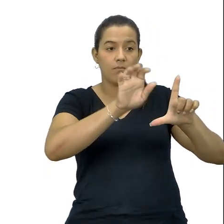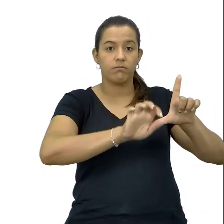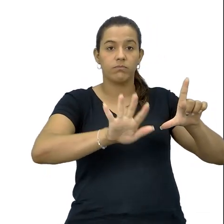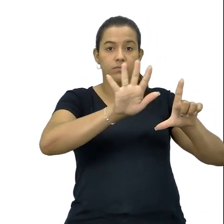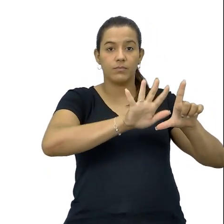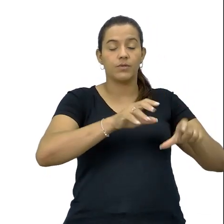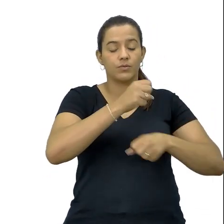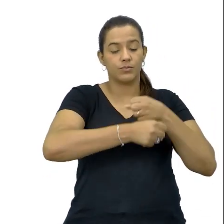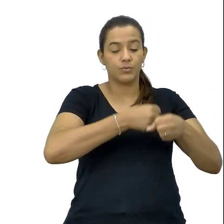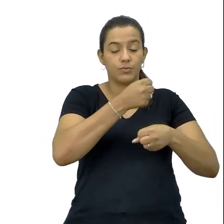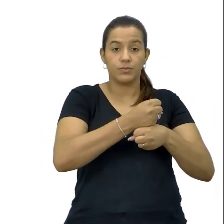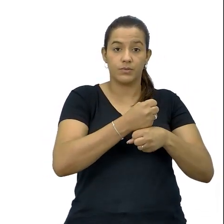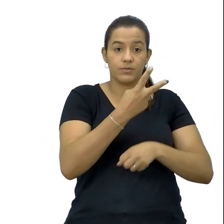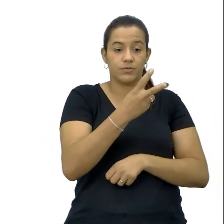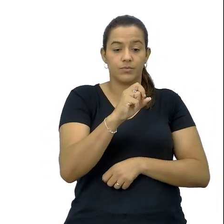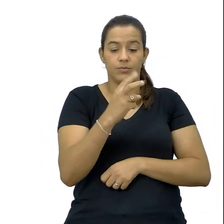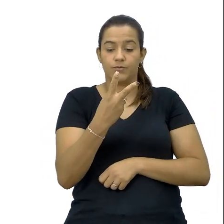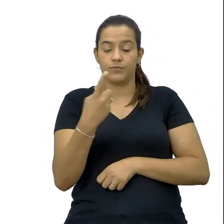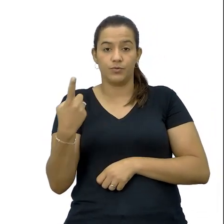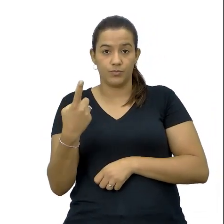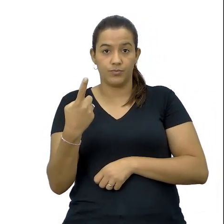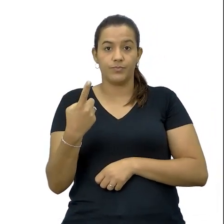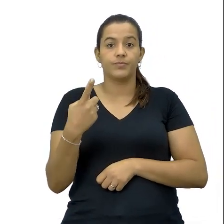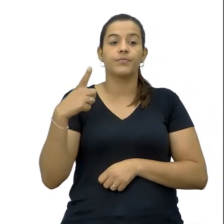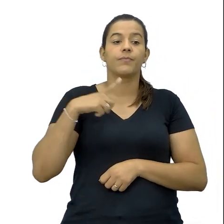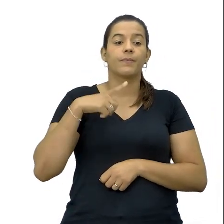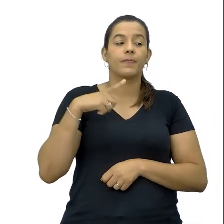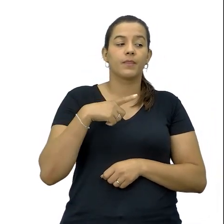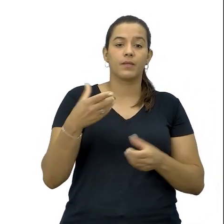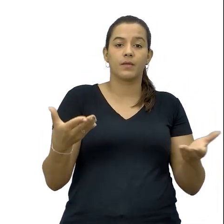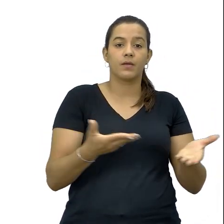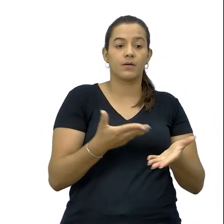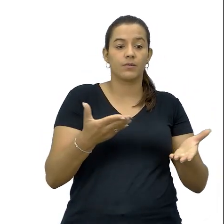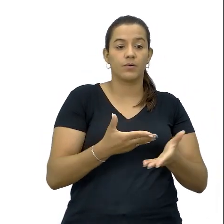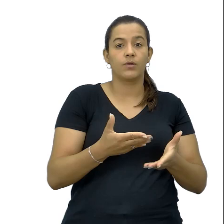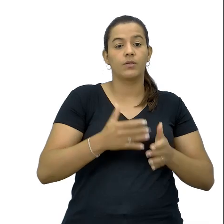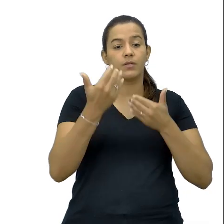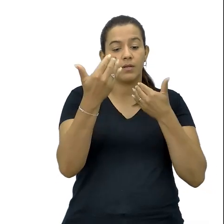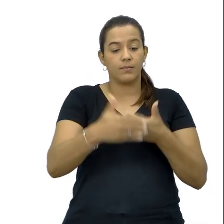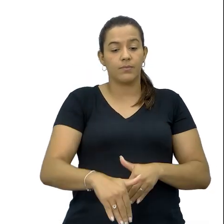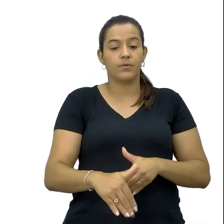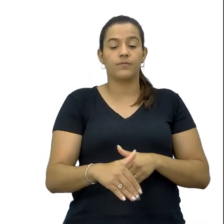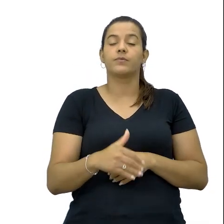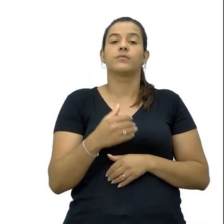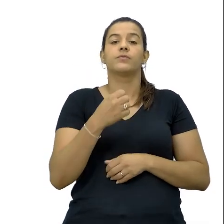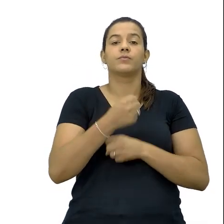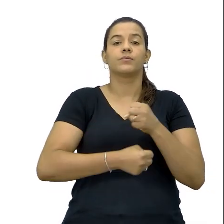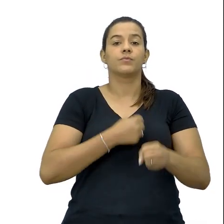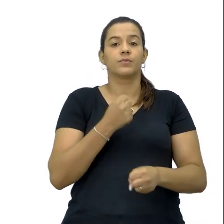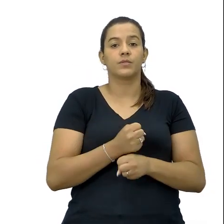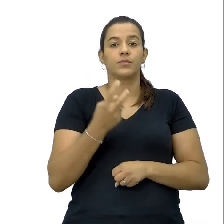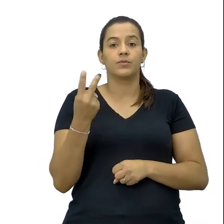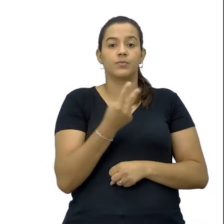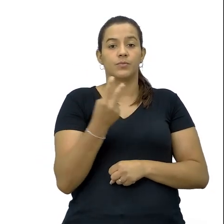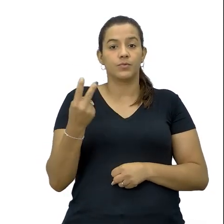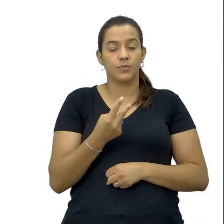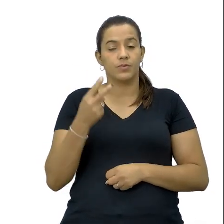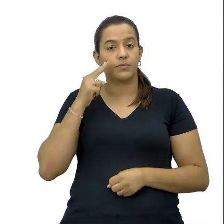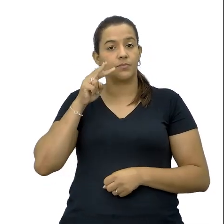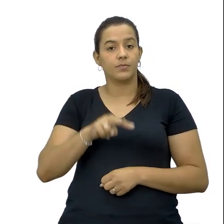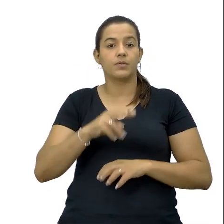de 2021 e busquem questões agora da prova de 2022, olhando para essas